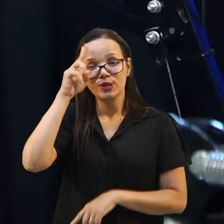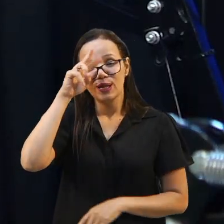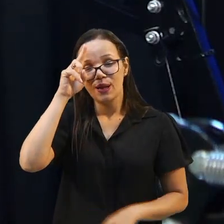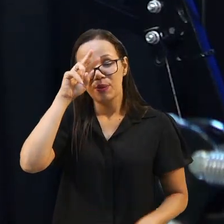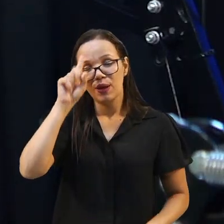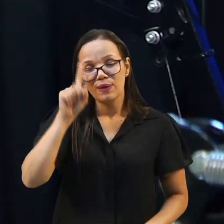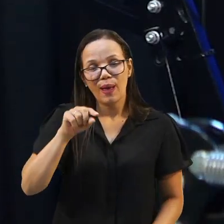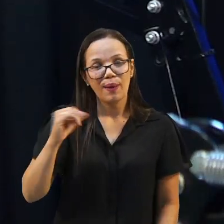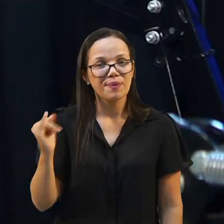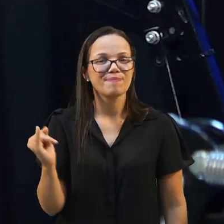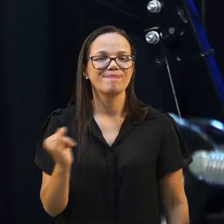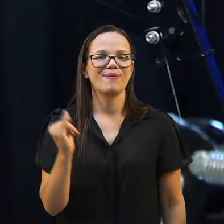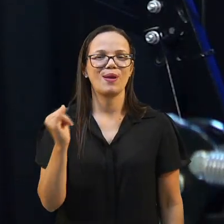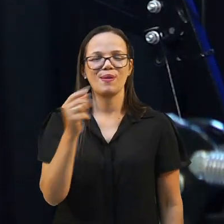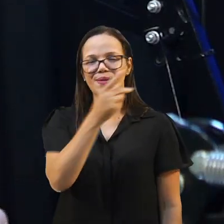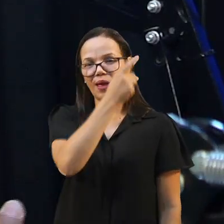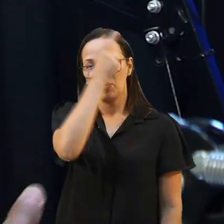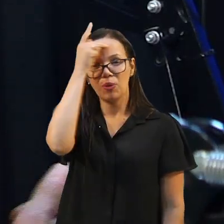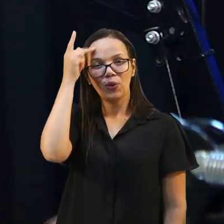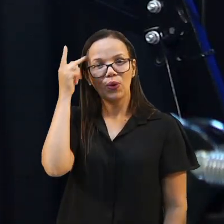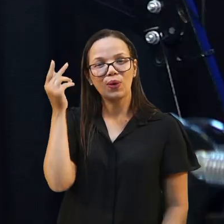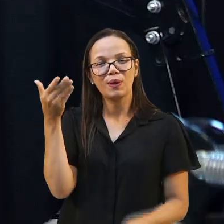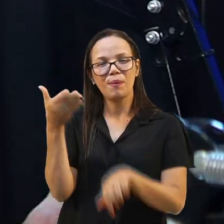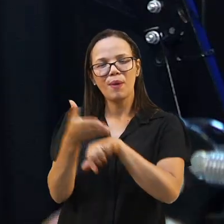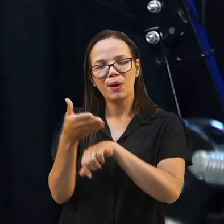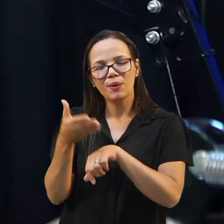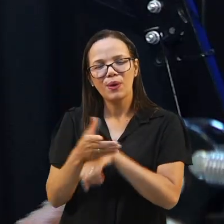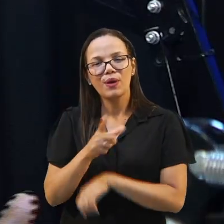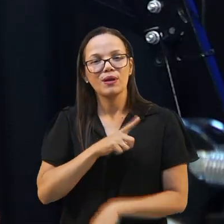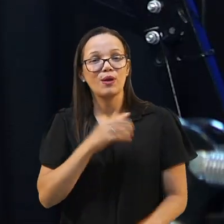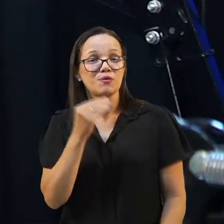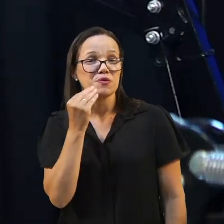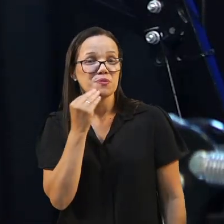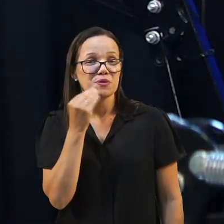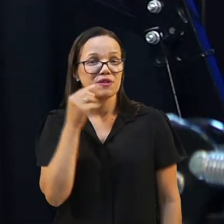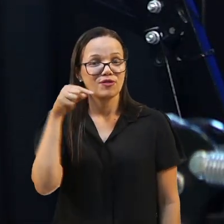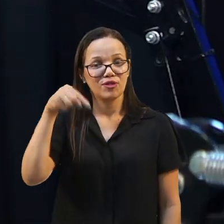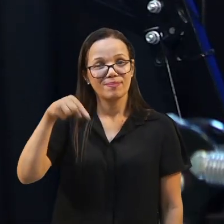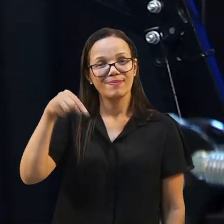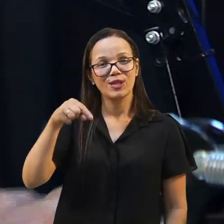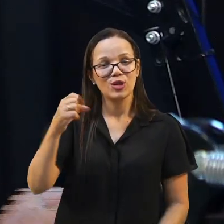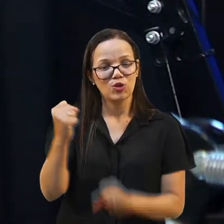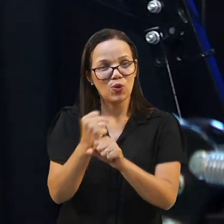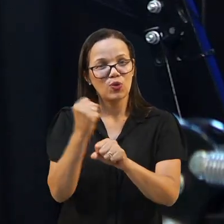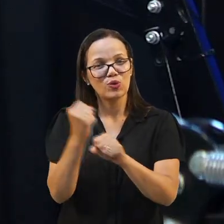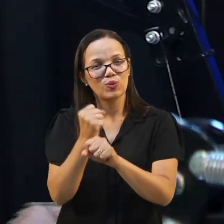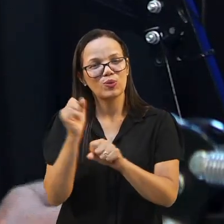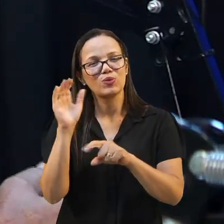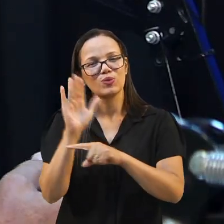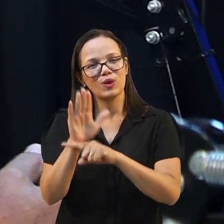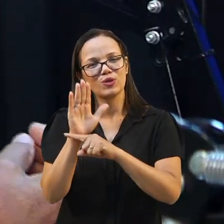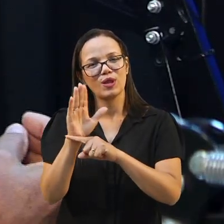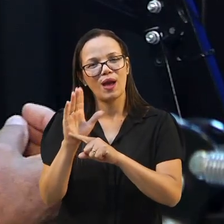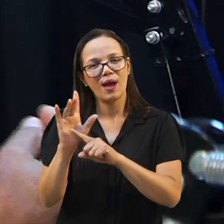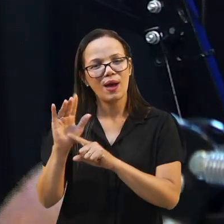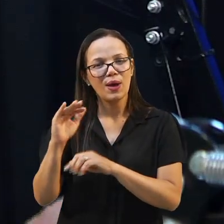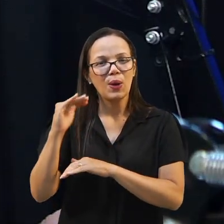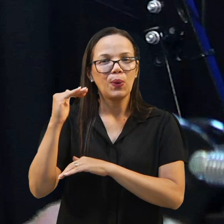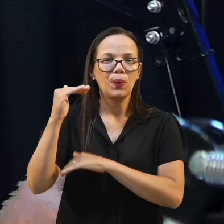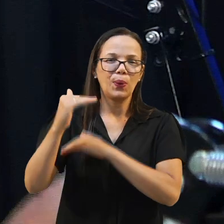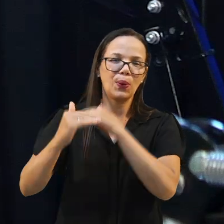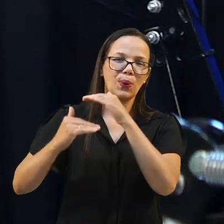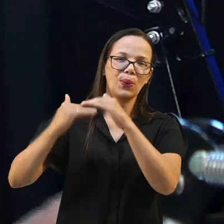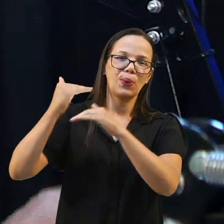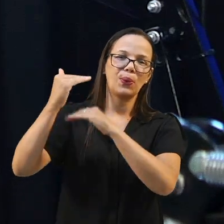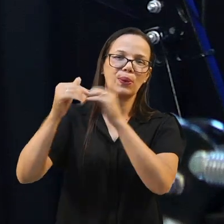lembrança, né, das pessoas que tiveram oportunidade de contribuir, né,